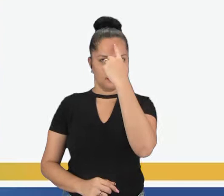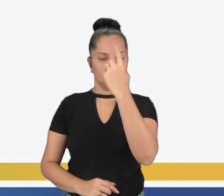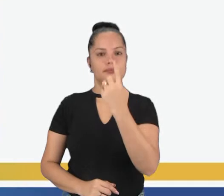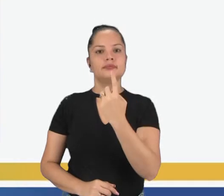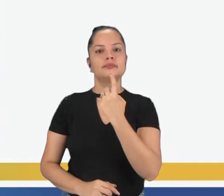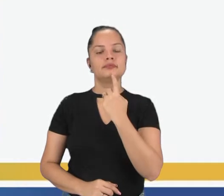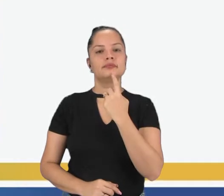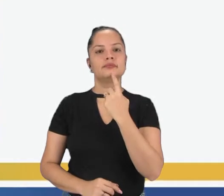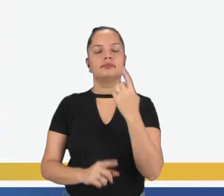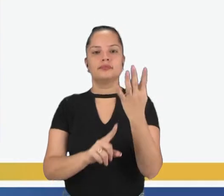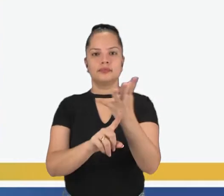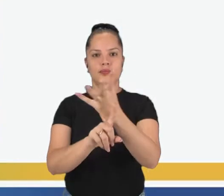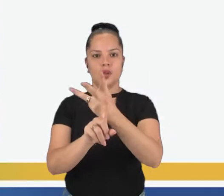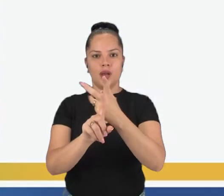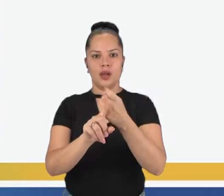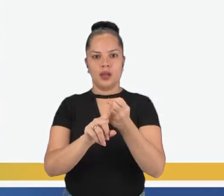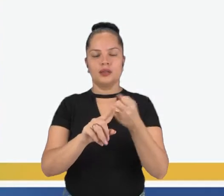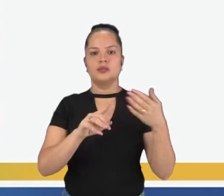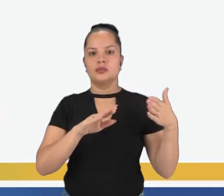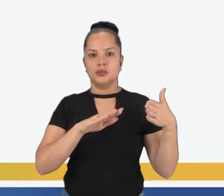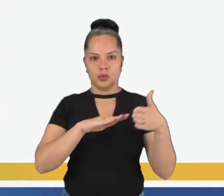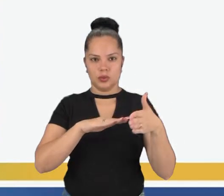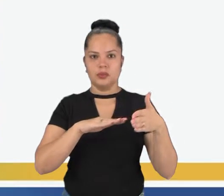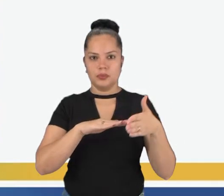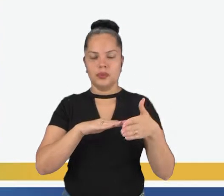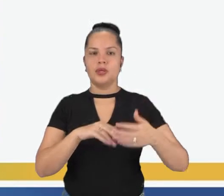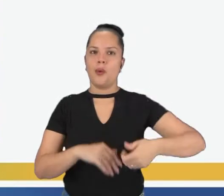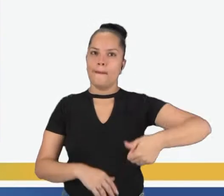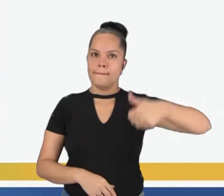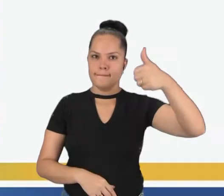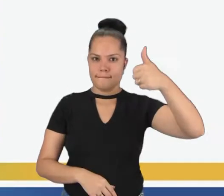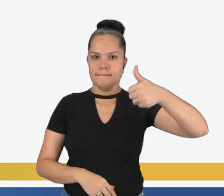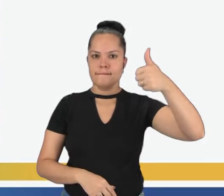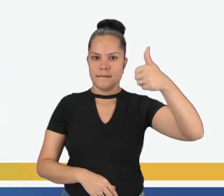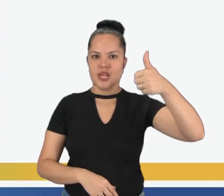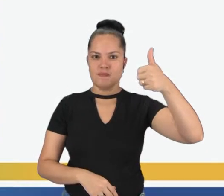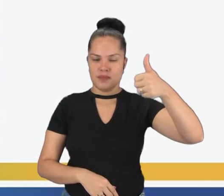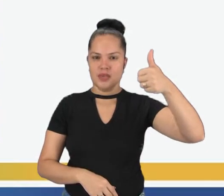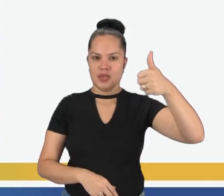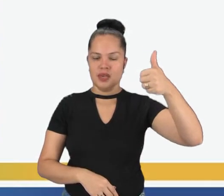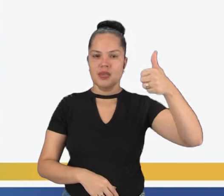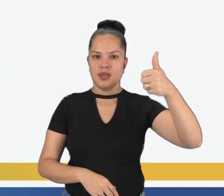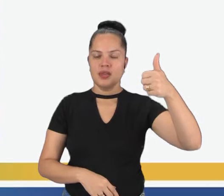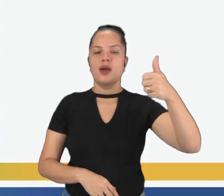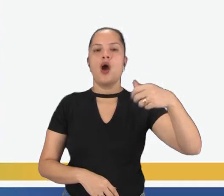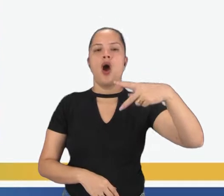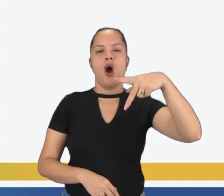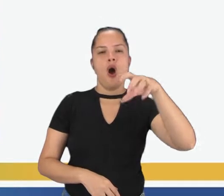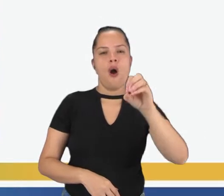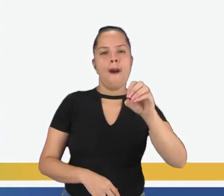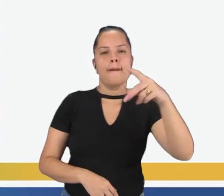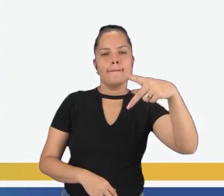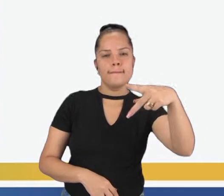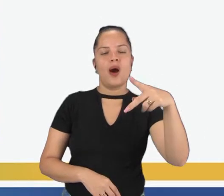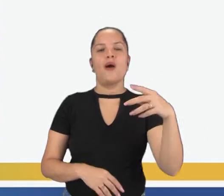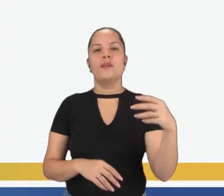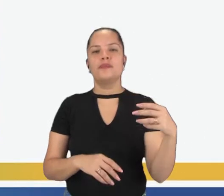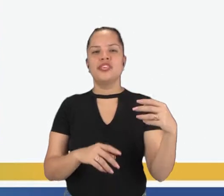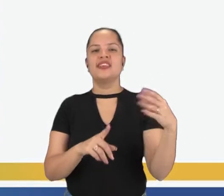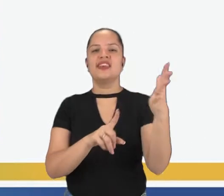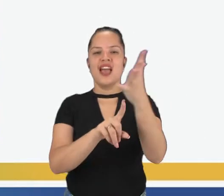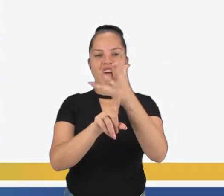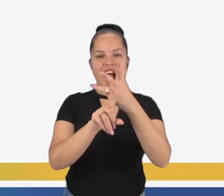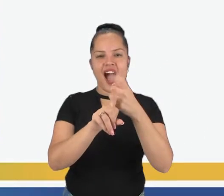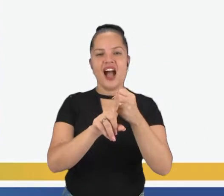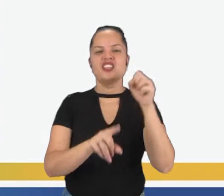a arte contemporânea. Na primeira, eu tenho uma imagem que me lembra pop art, justamente por conta das cores,